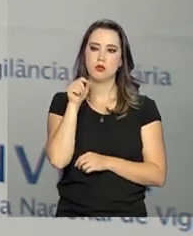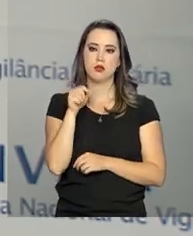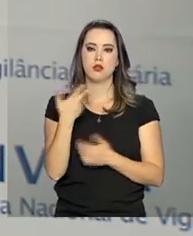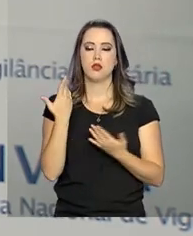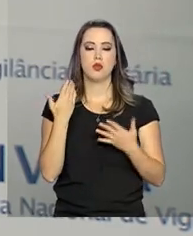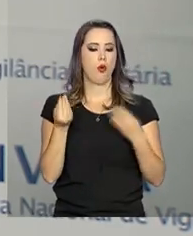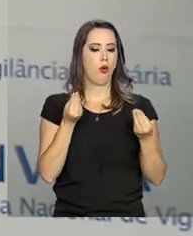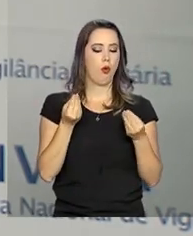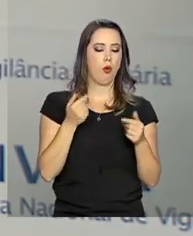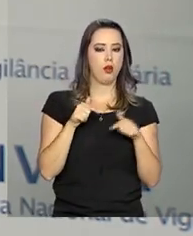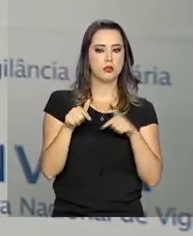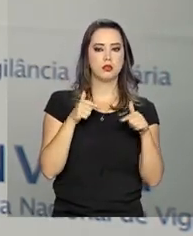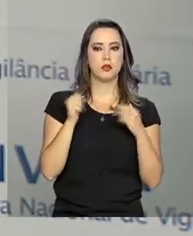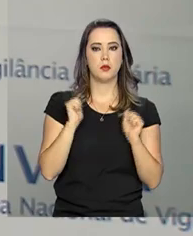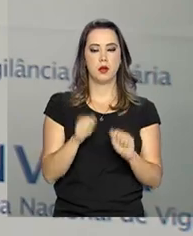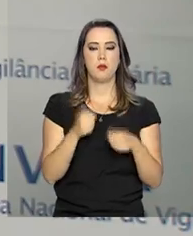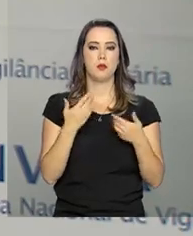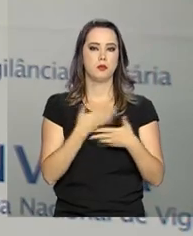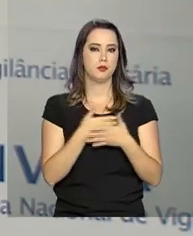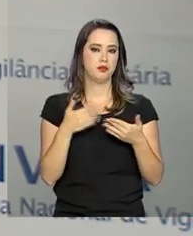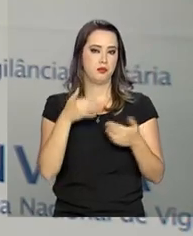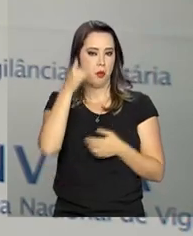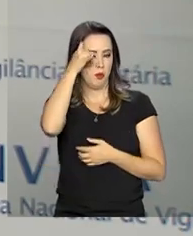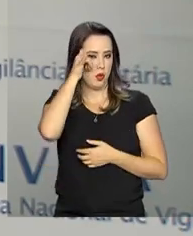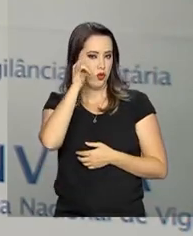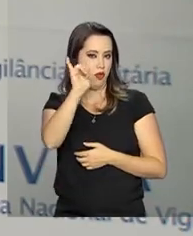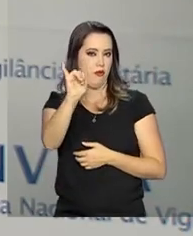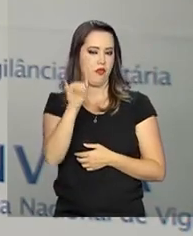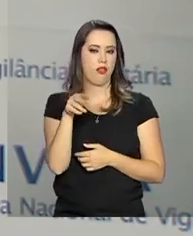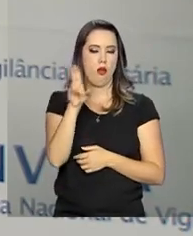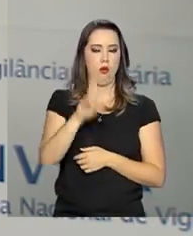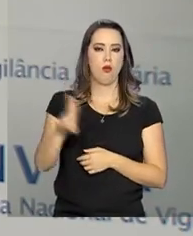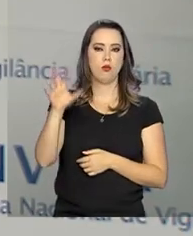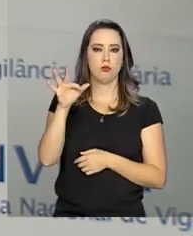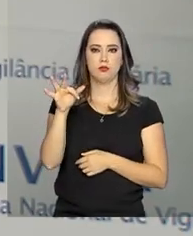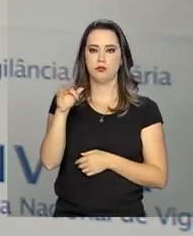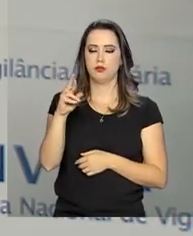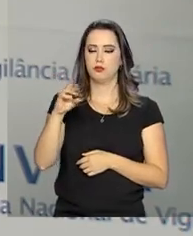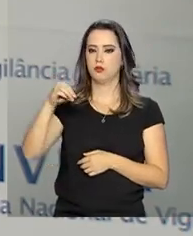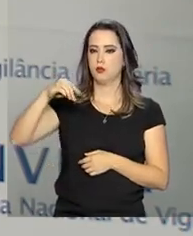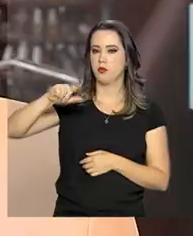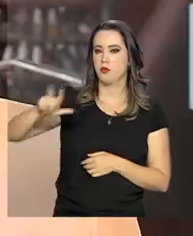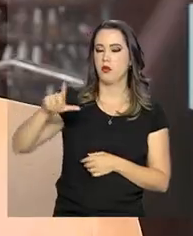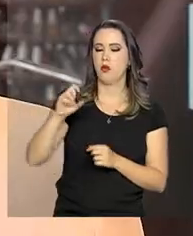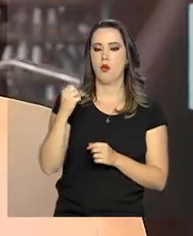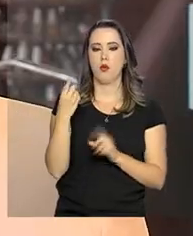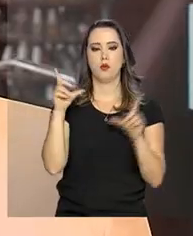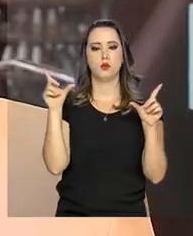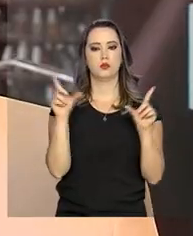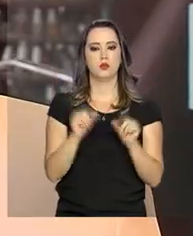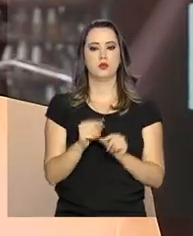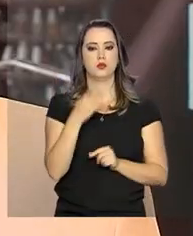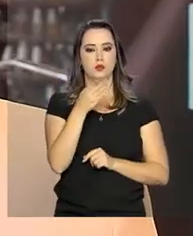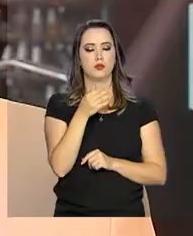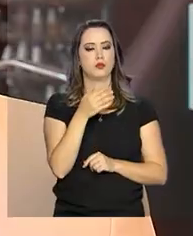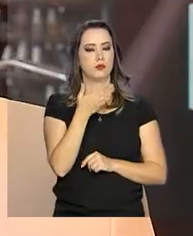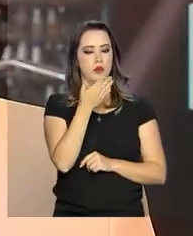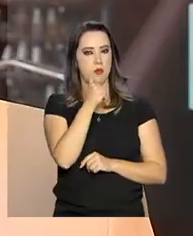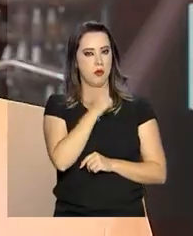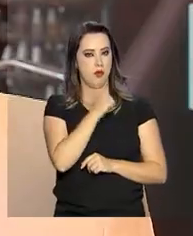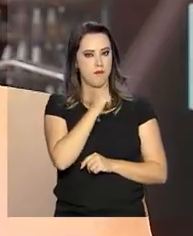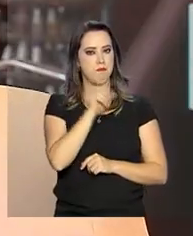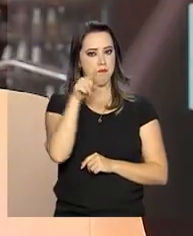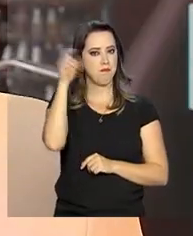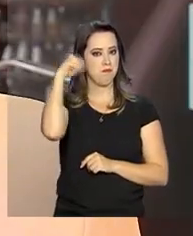tomar alguma ação, alguma medida no sentido de coibir a prática, né, ou minimamente reduzir. Para a cabeleireira Aline, além de